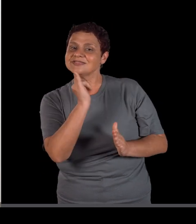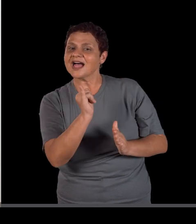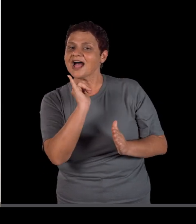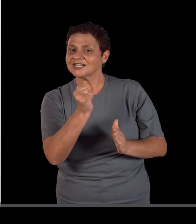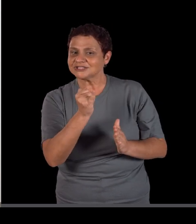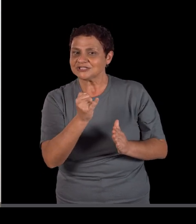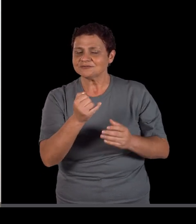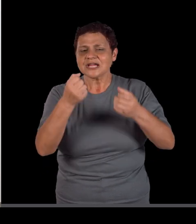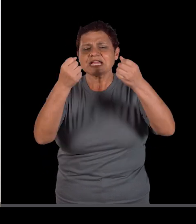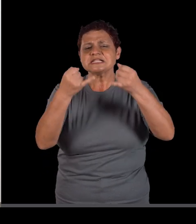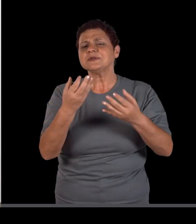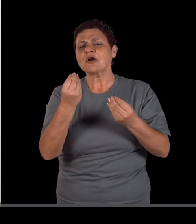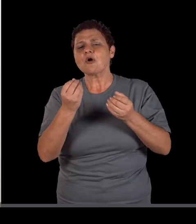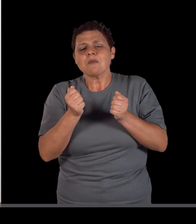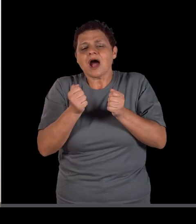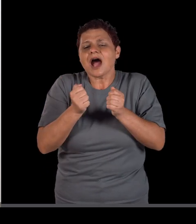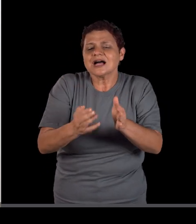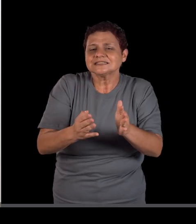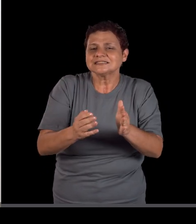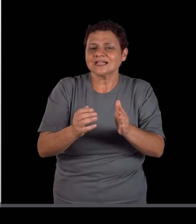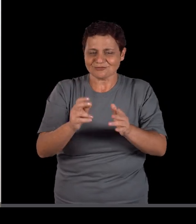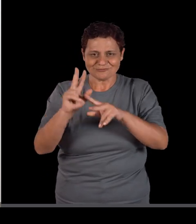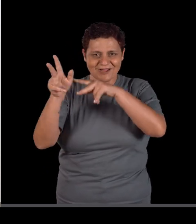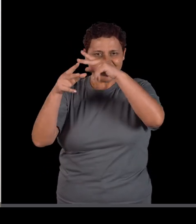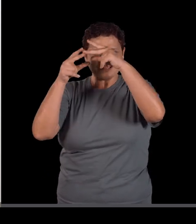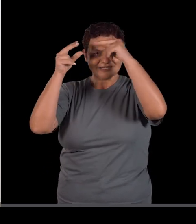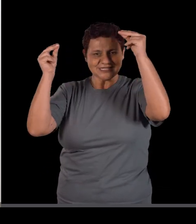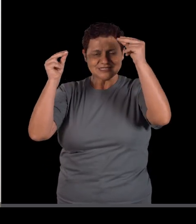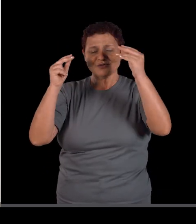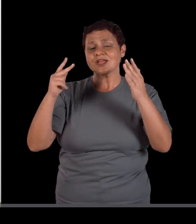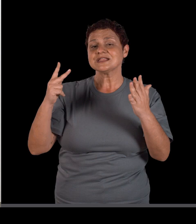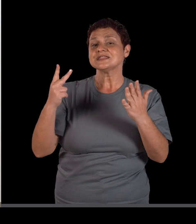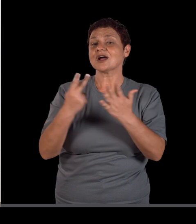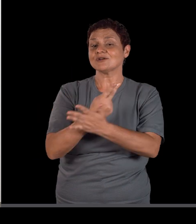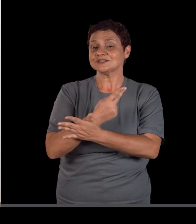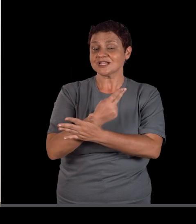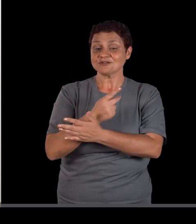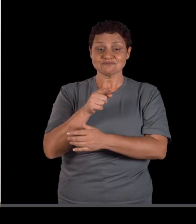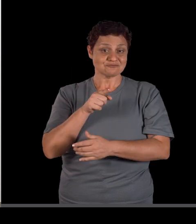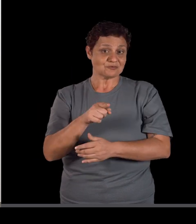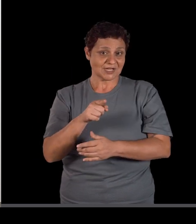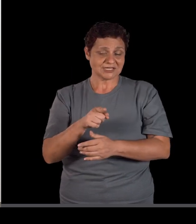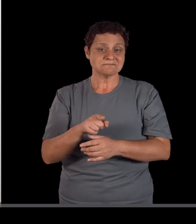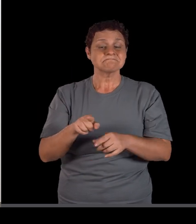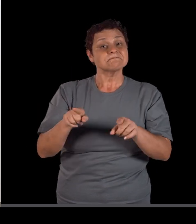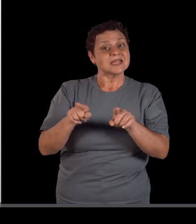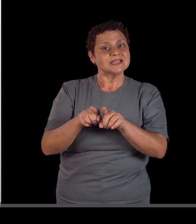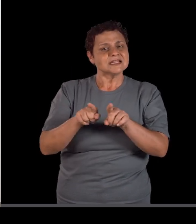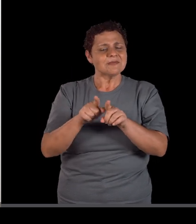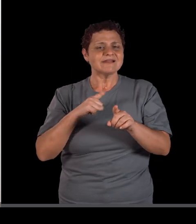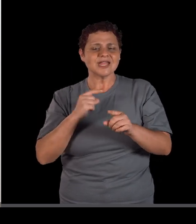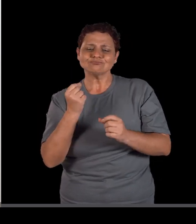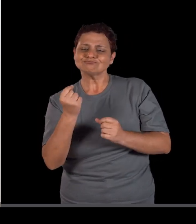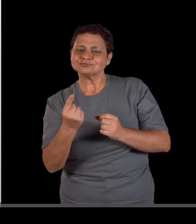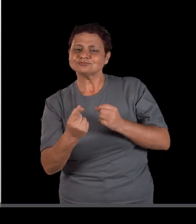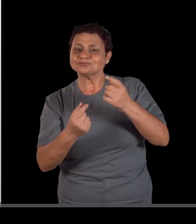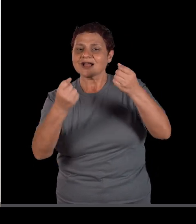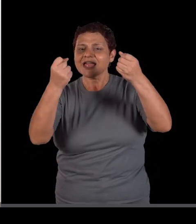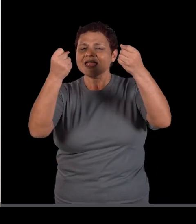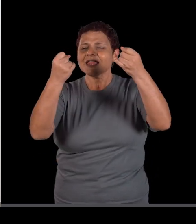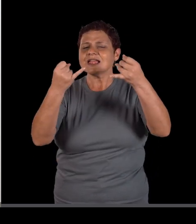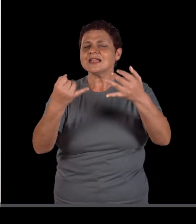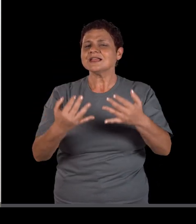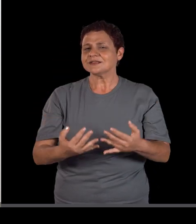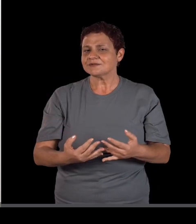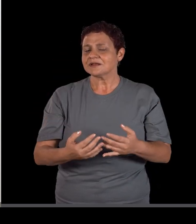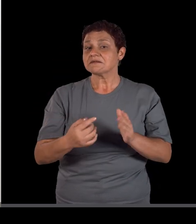ele narra as ações da Alice, o que está acontecendo na vida da Alice neste momento, mas ele tem traços